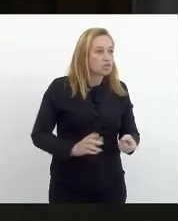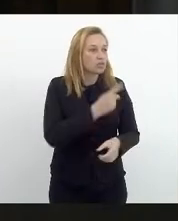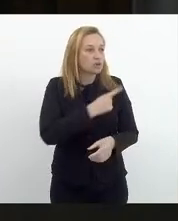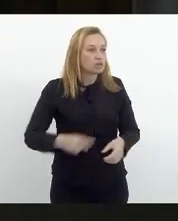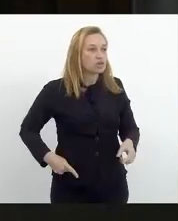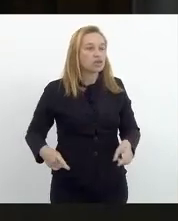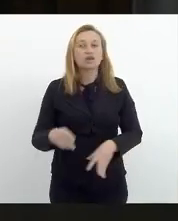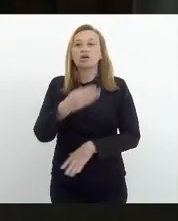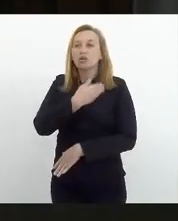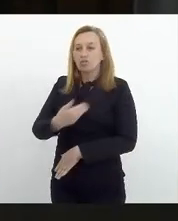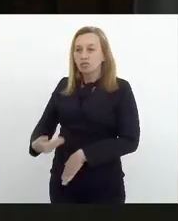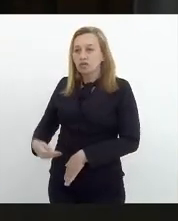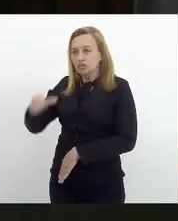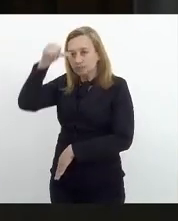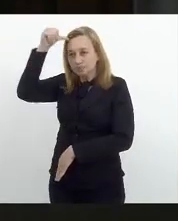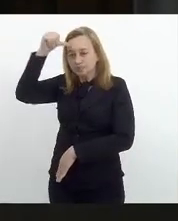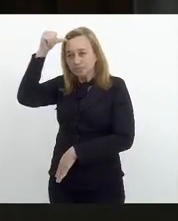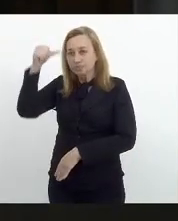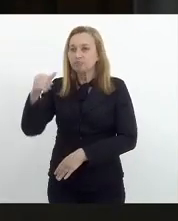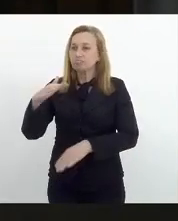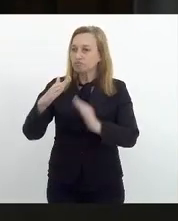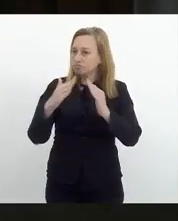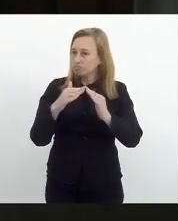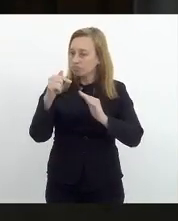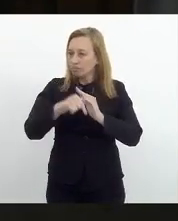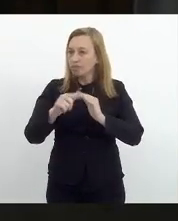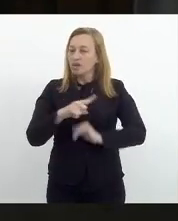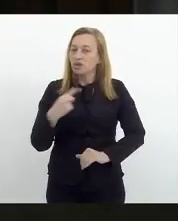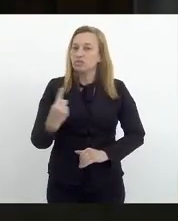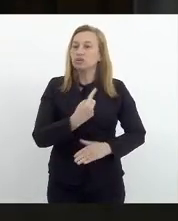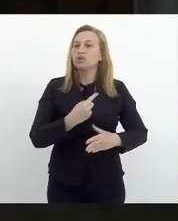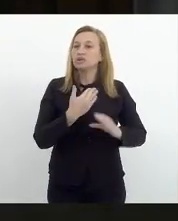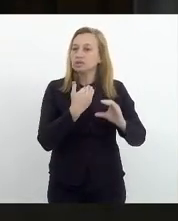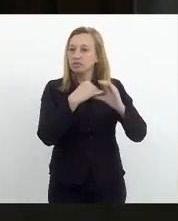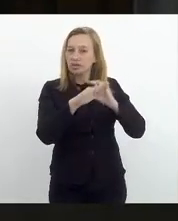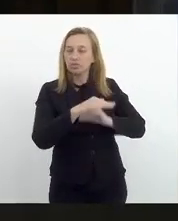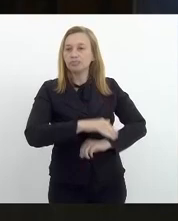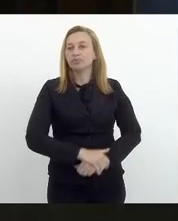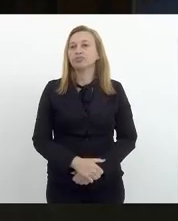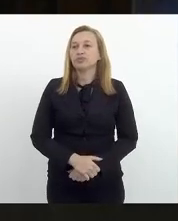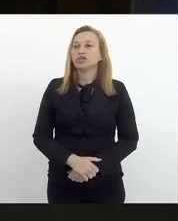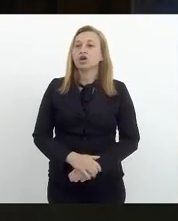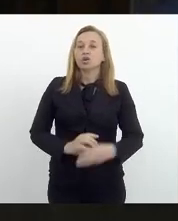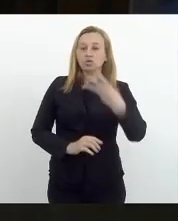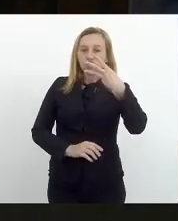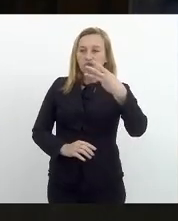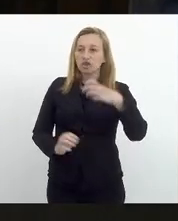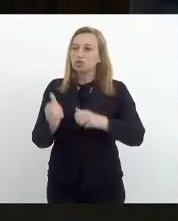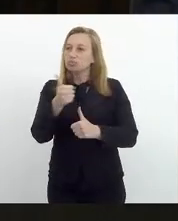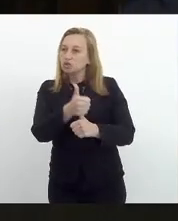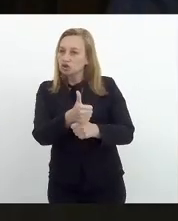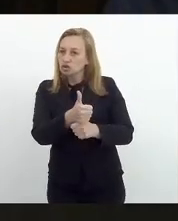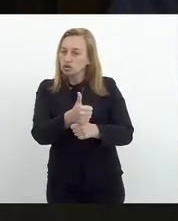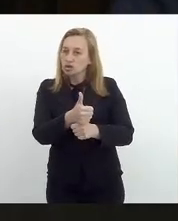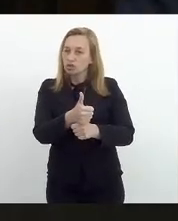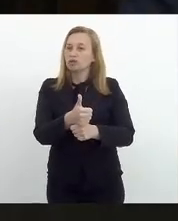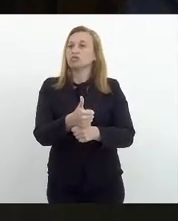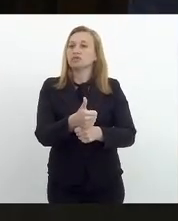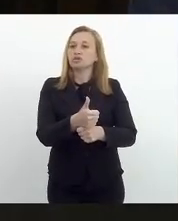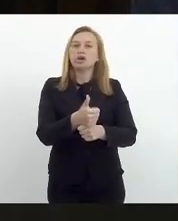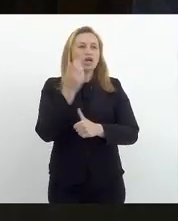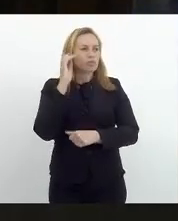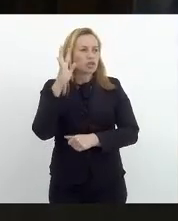presente com o governador E aí nessa casa nós encaminhamos para isso os três substitutivos que